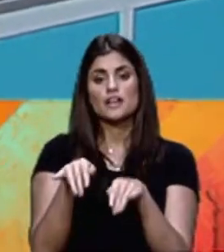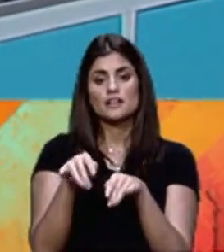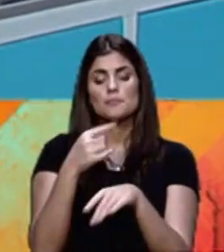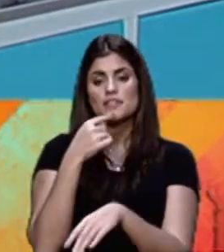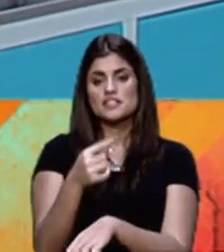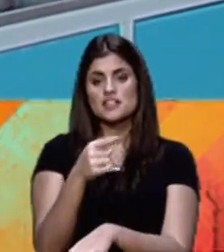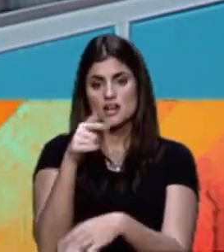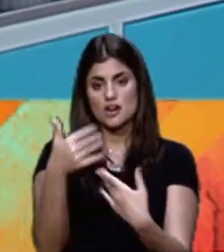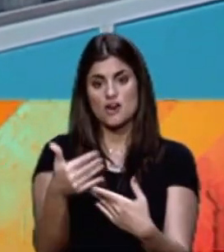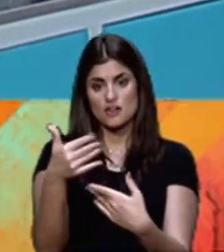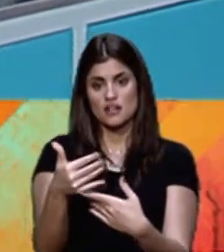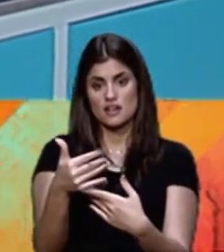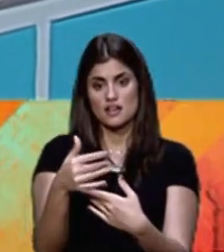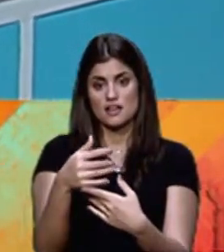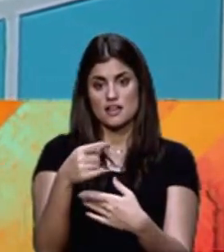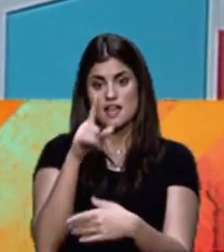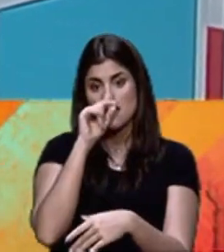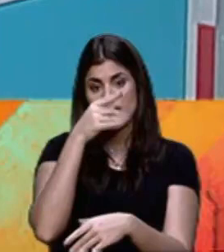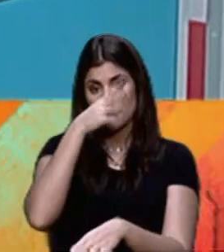dizer, neste caso, que é de galinha.